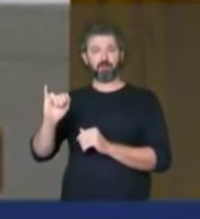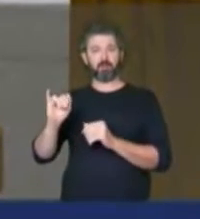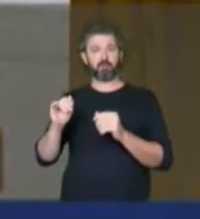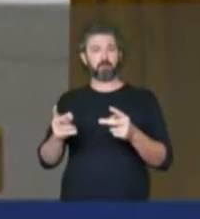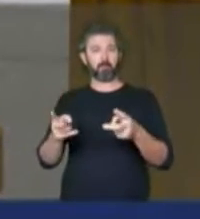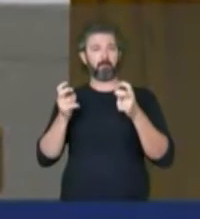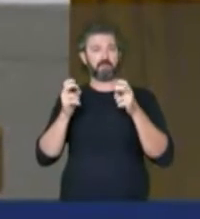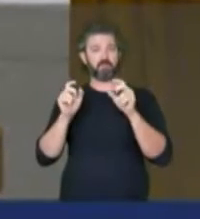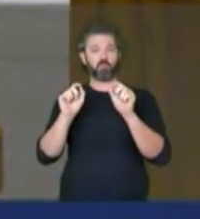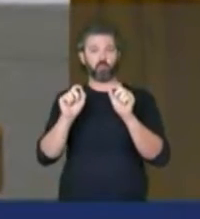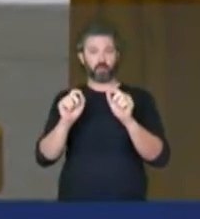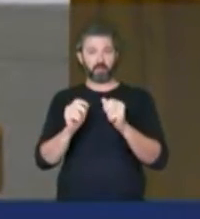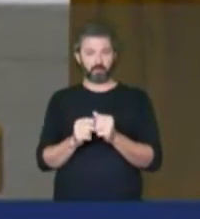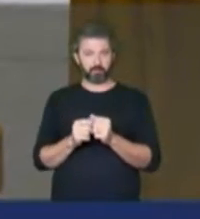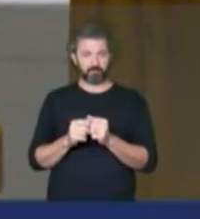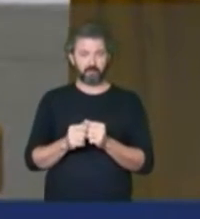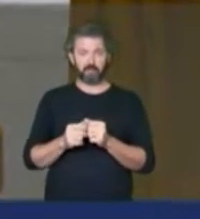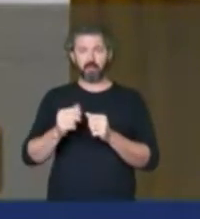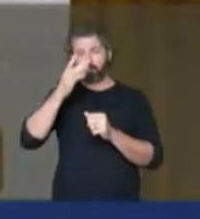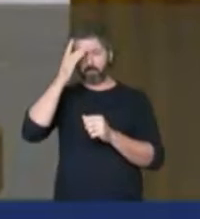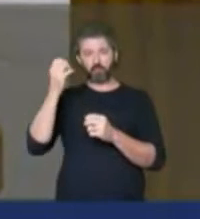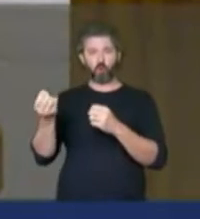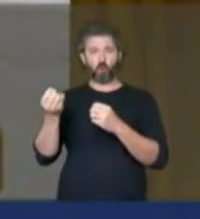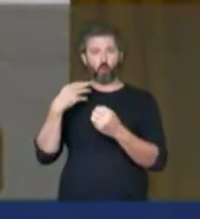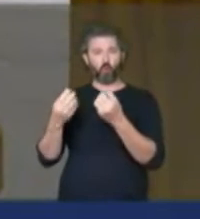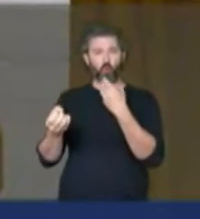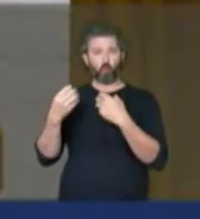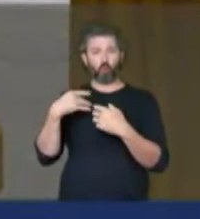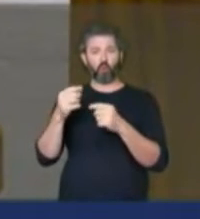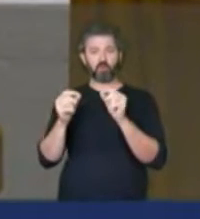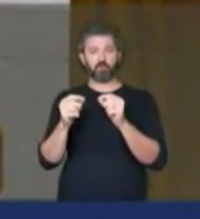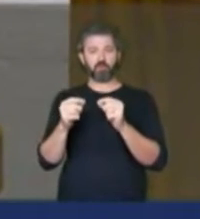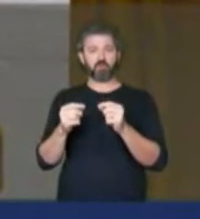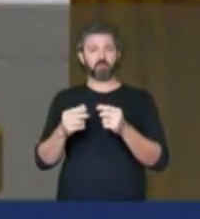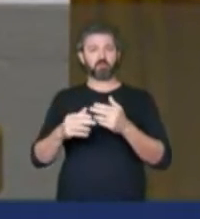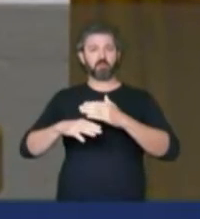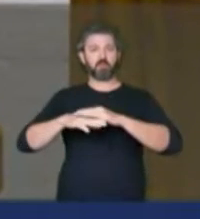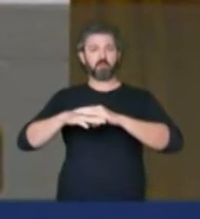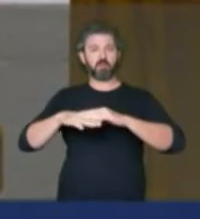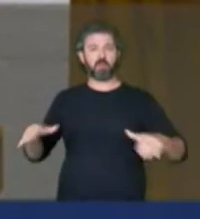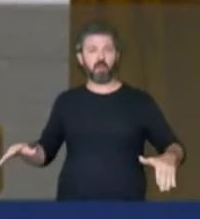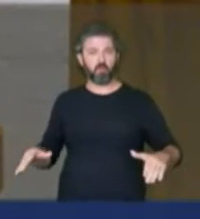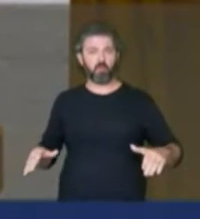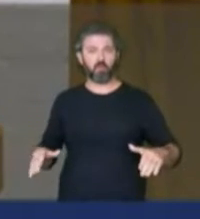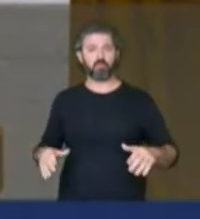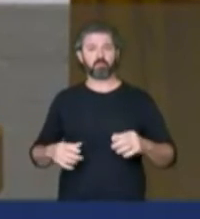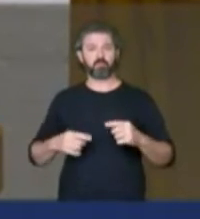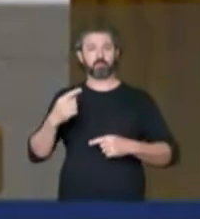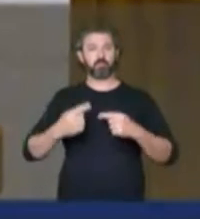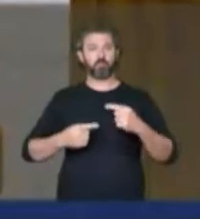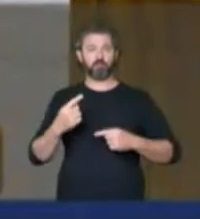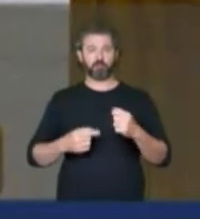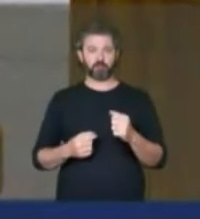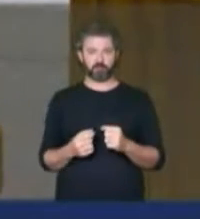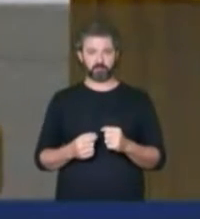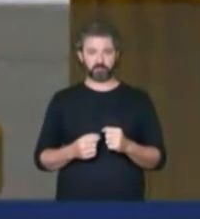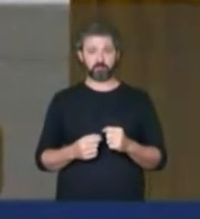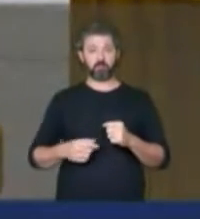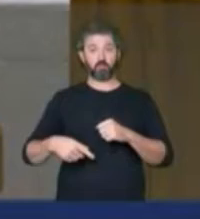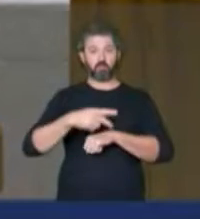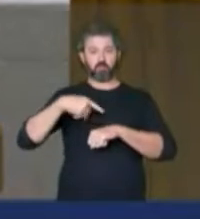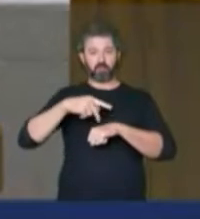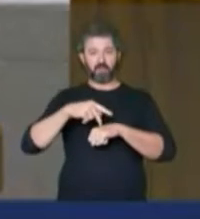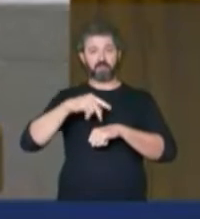gente percebe a partir dessas falas? O desmonte das políticas. Um